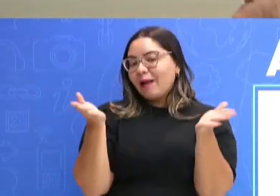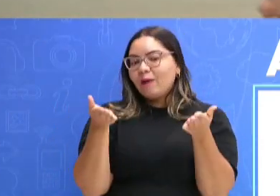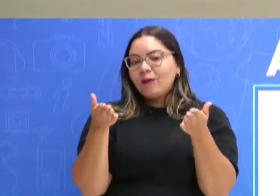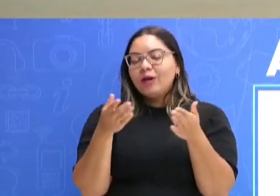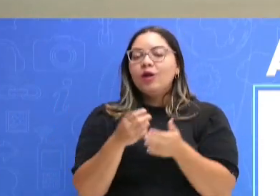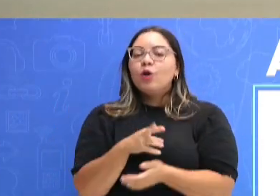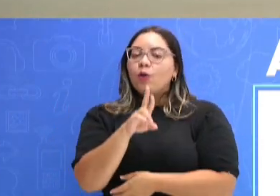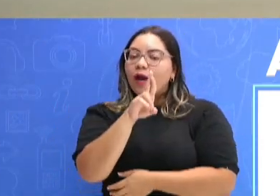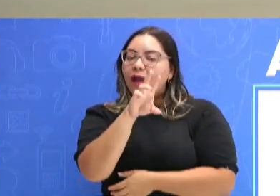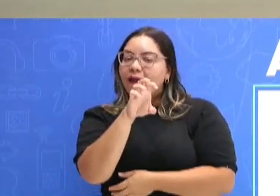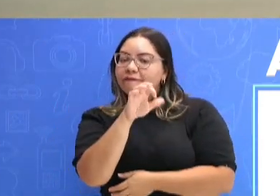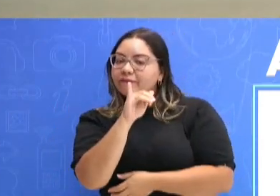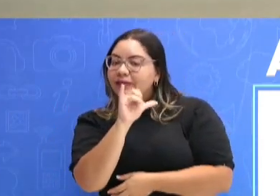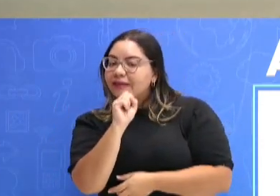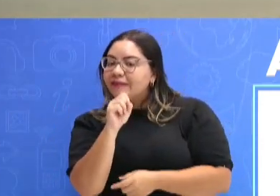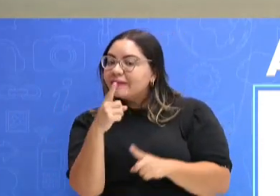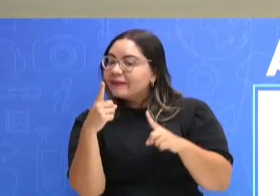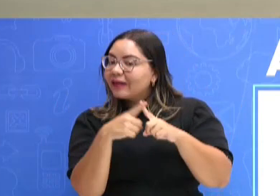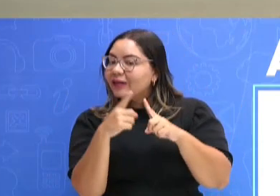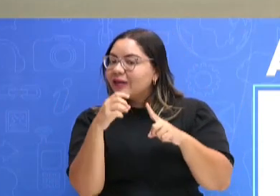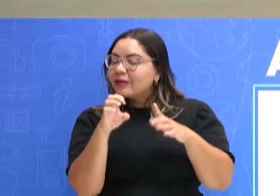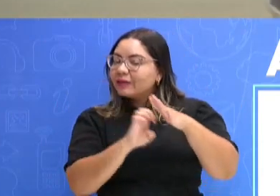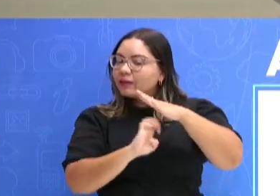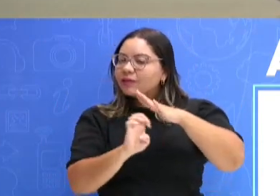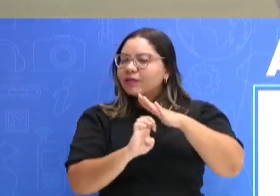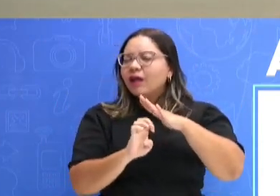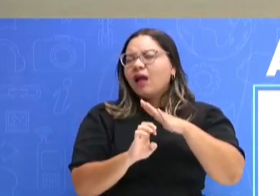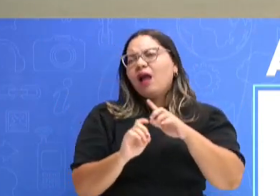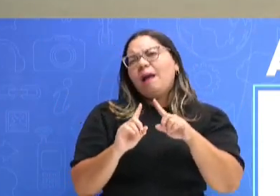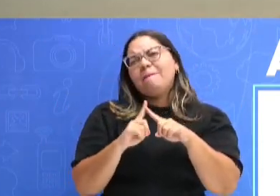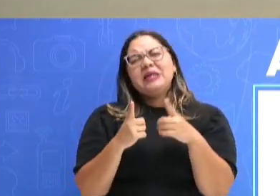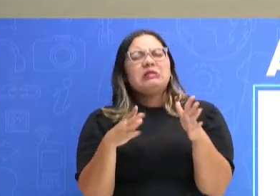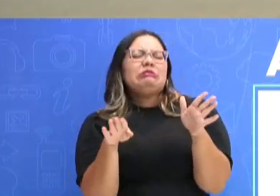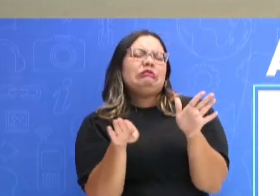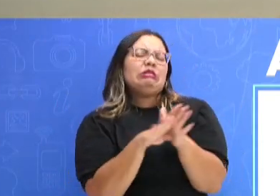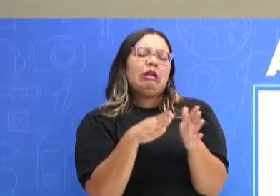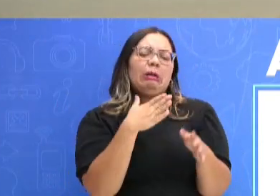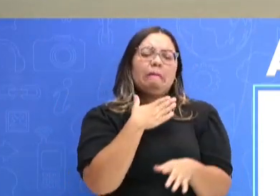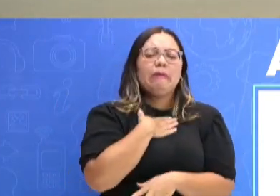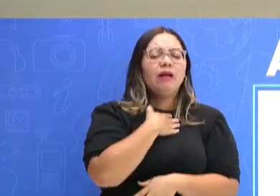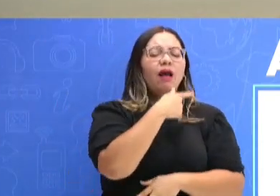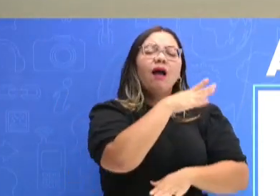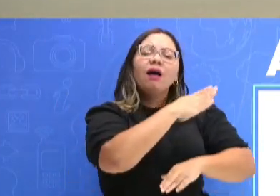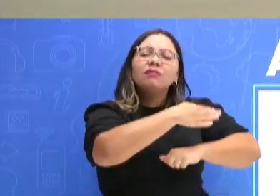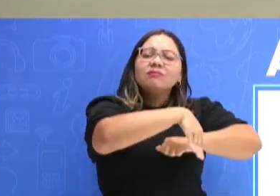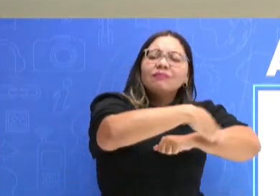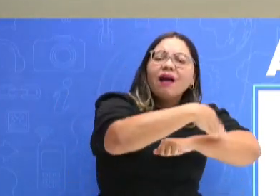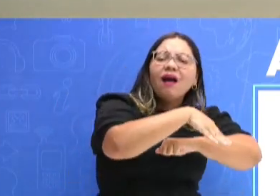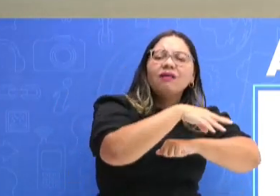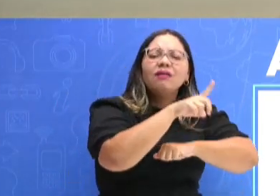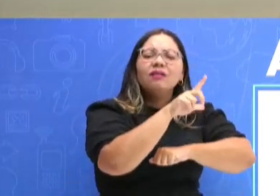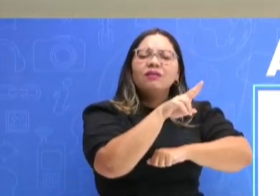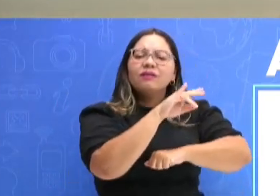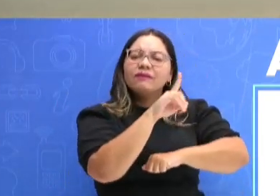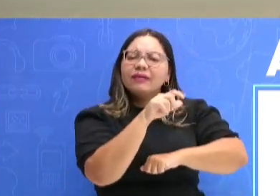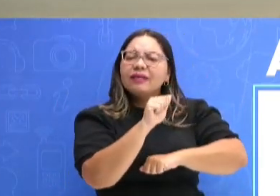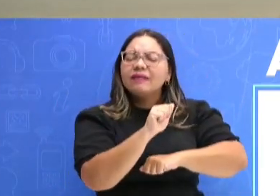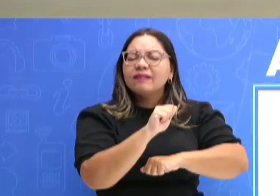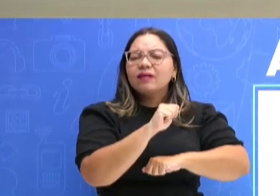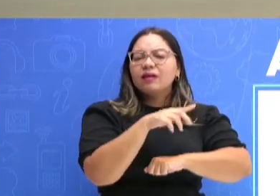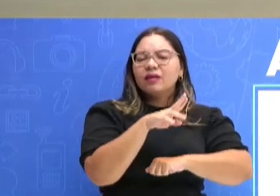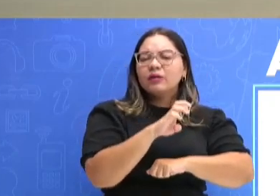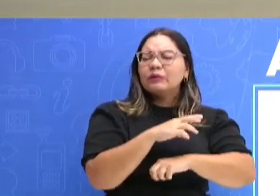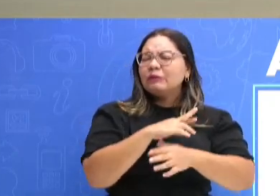para os empresários. Ah, mas alguém da população vai dizer, mas não chega a mim, lá do bairro Luiza Queiroz, da Fazendinha, lá da Vila Conquista, lá